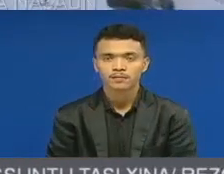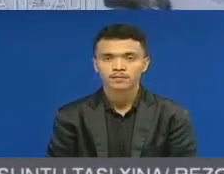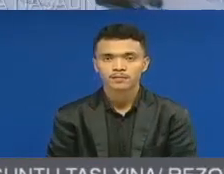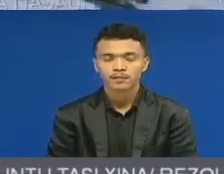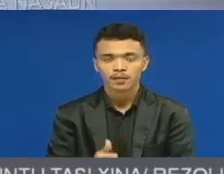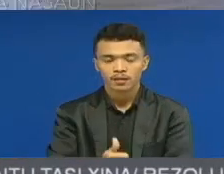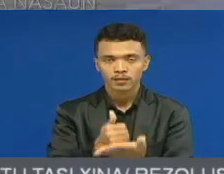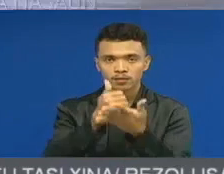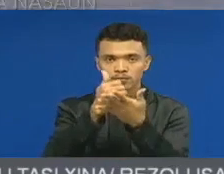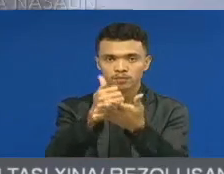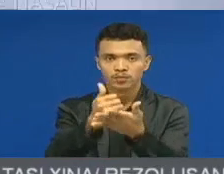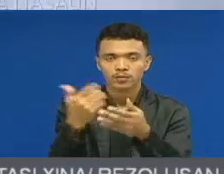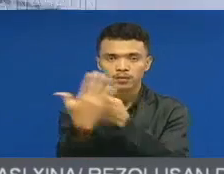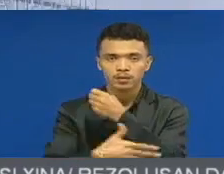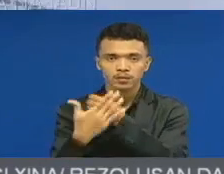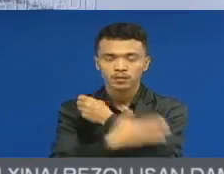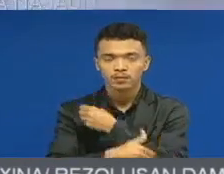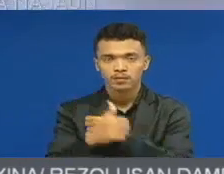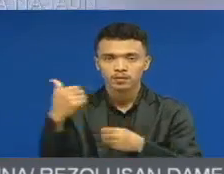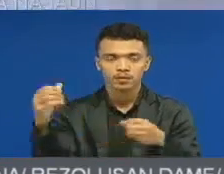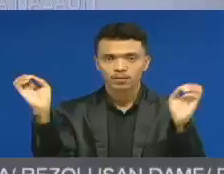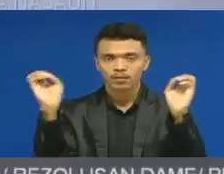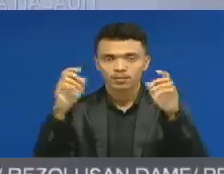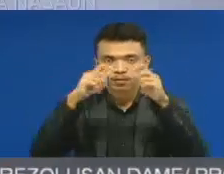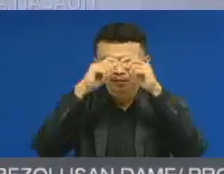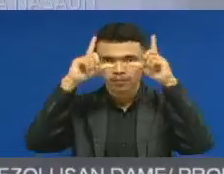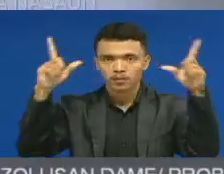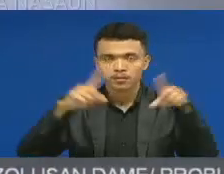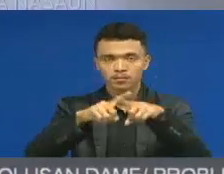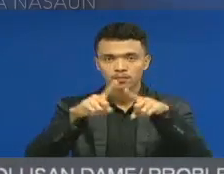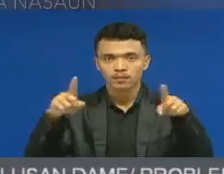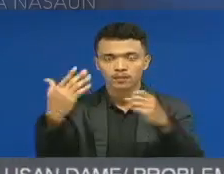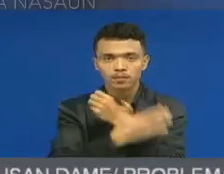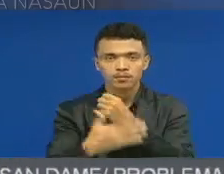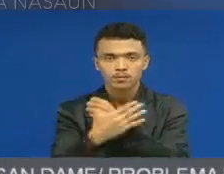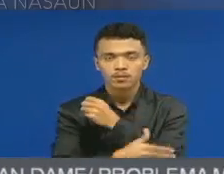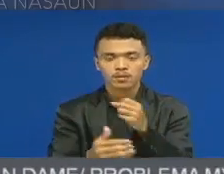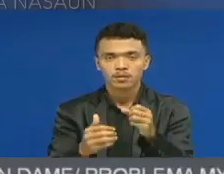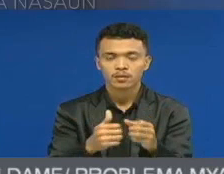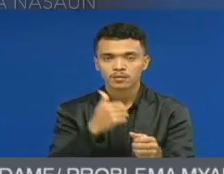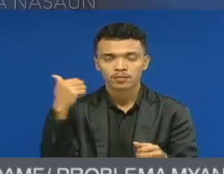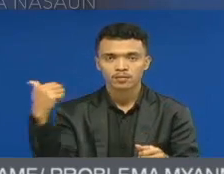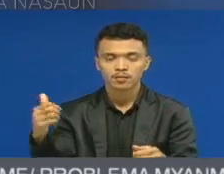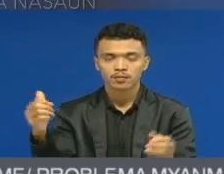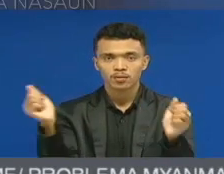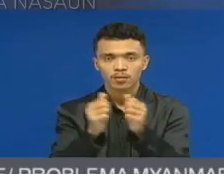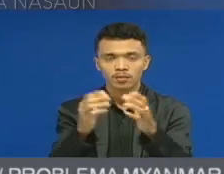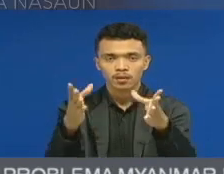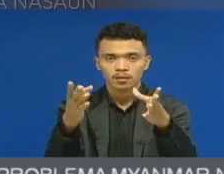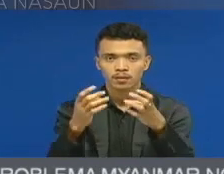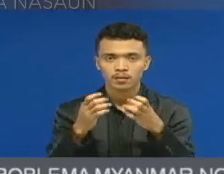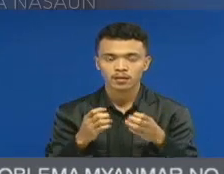bela ajuda na São Celo, Cláudio Timor, mas ajuda na São Celo. Então mas o iniciativa né estamos